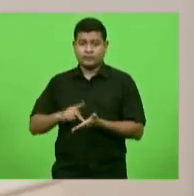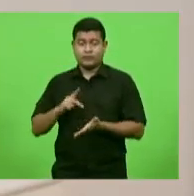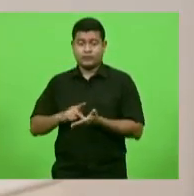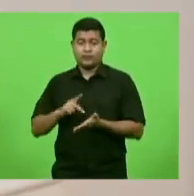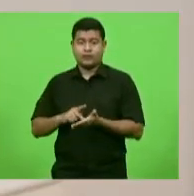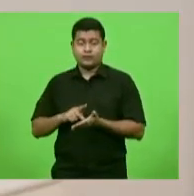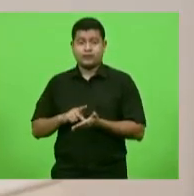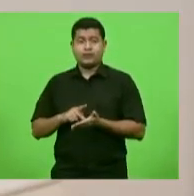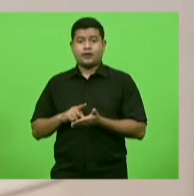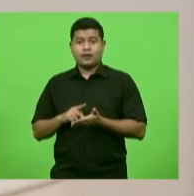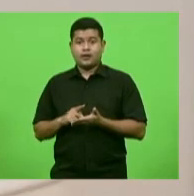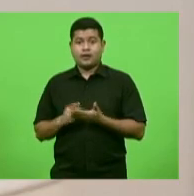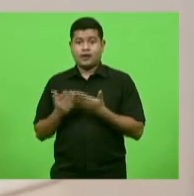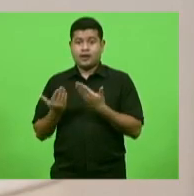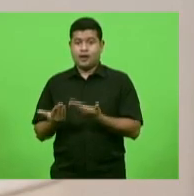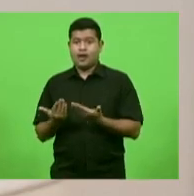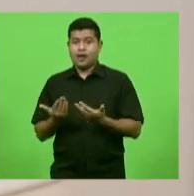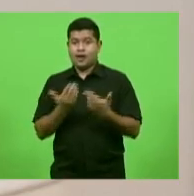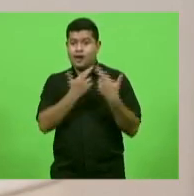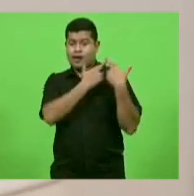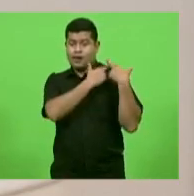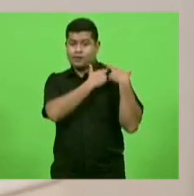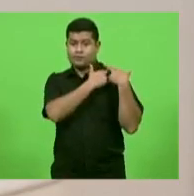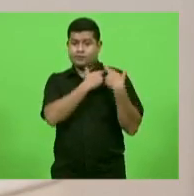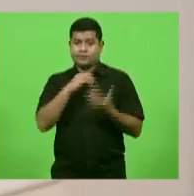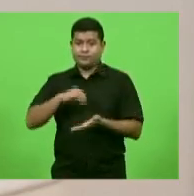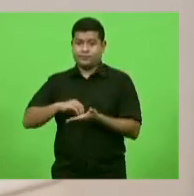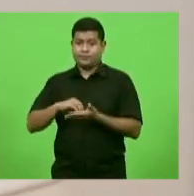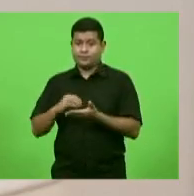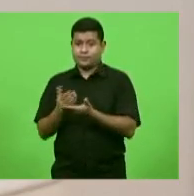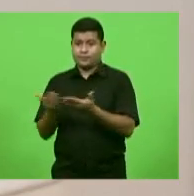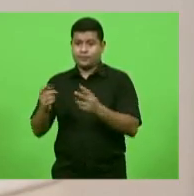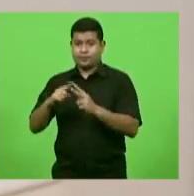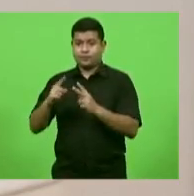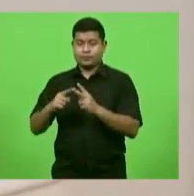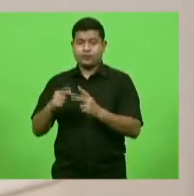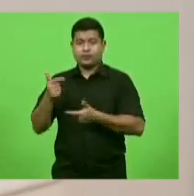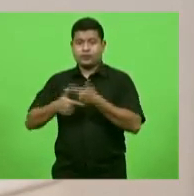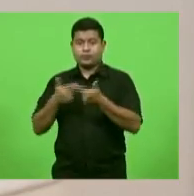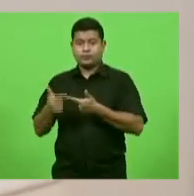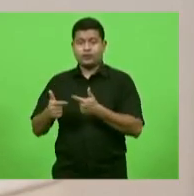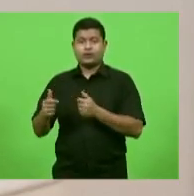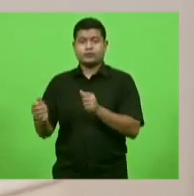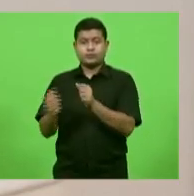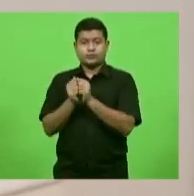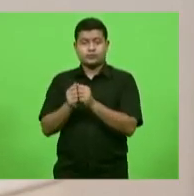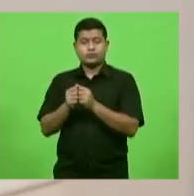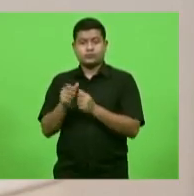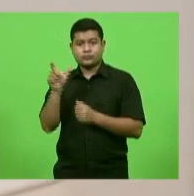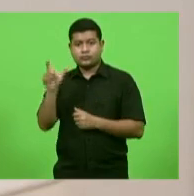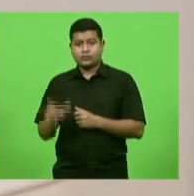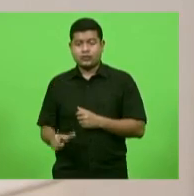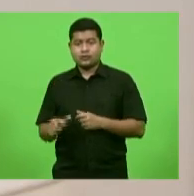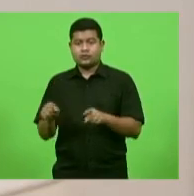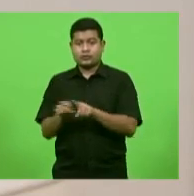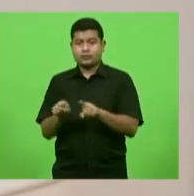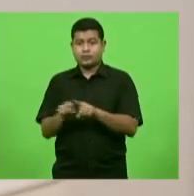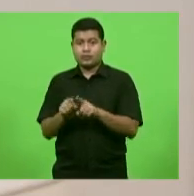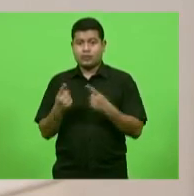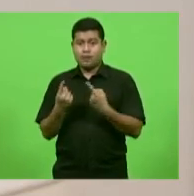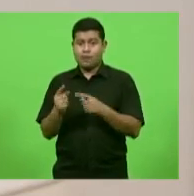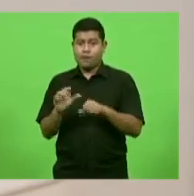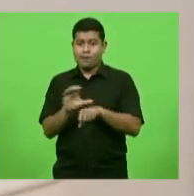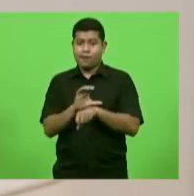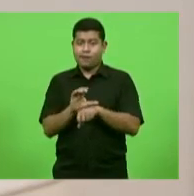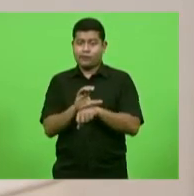efetiva a responsabilidade de seus subordinados quando manifestem delitos funcionais ou na prática de atos contrários à Constituição